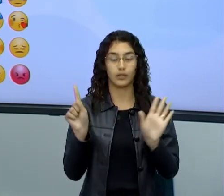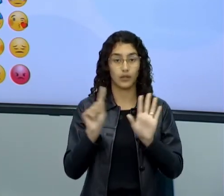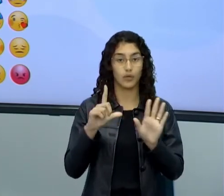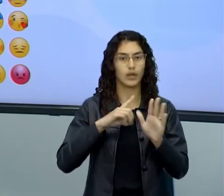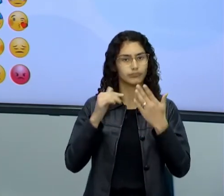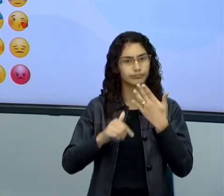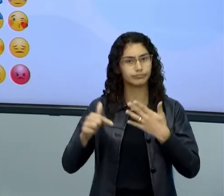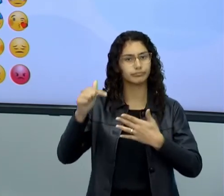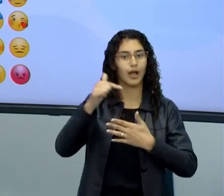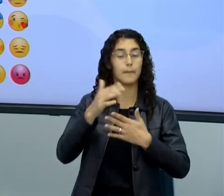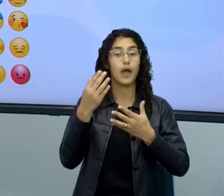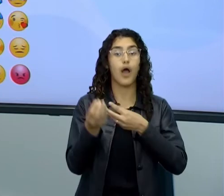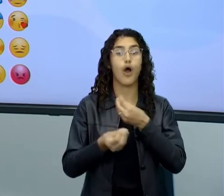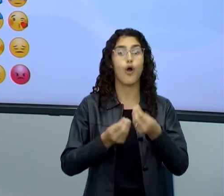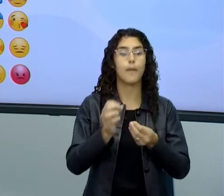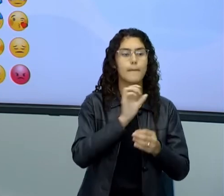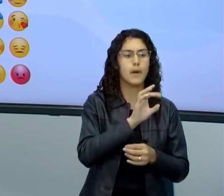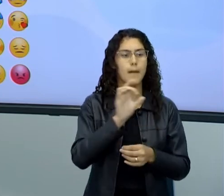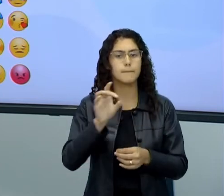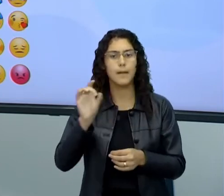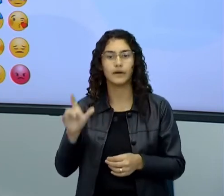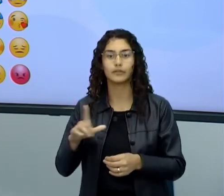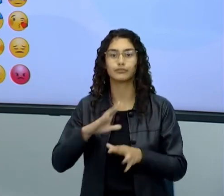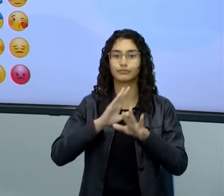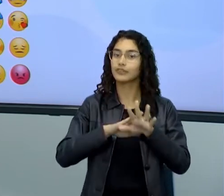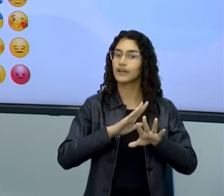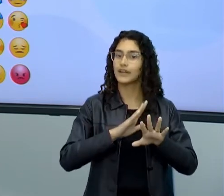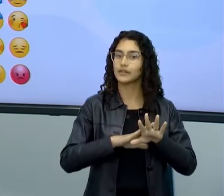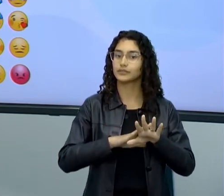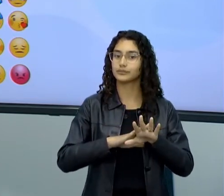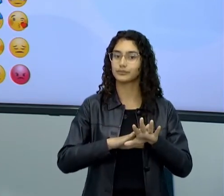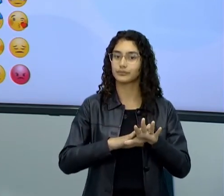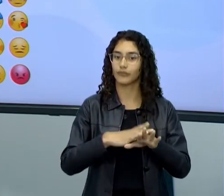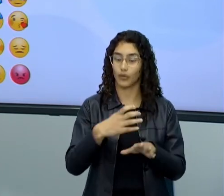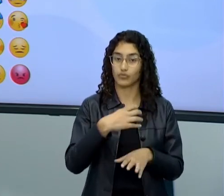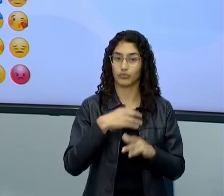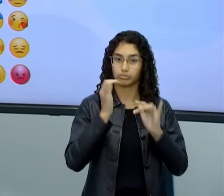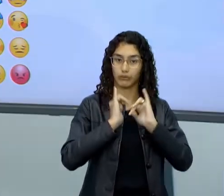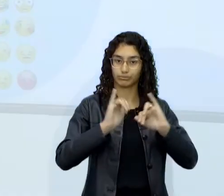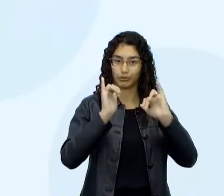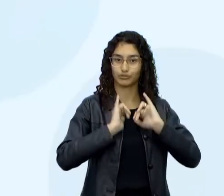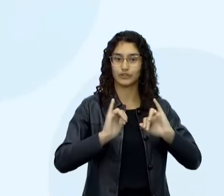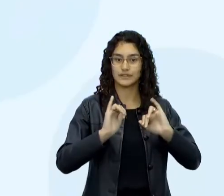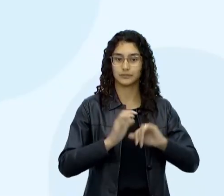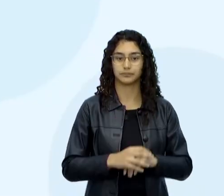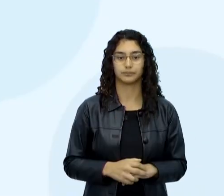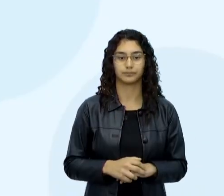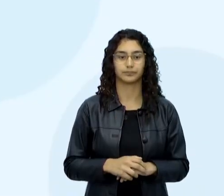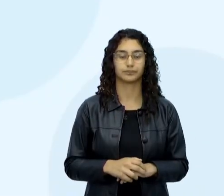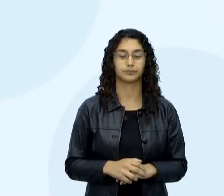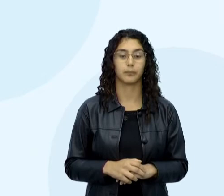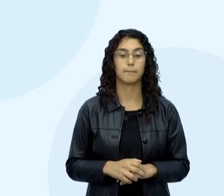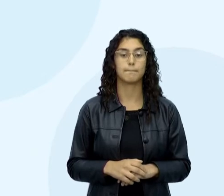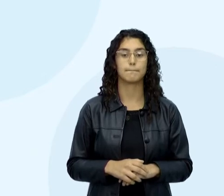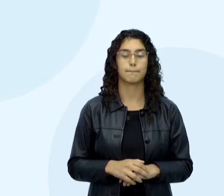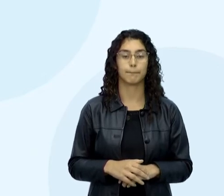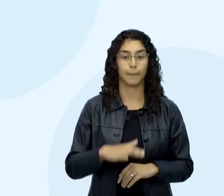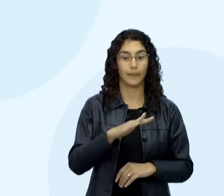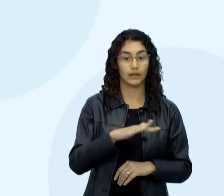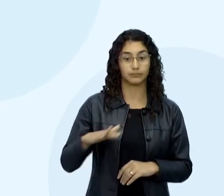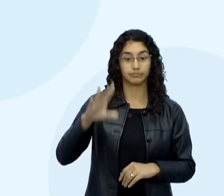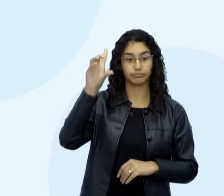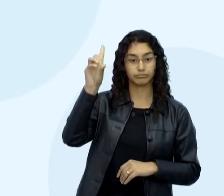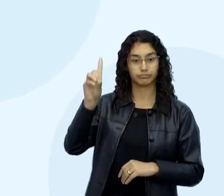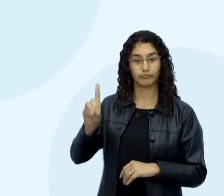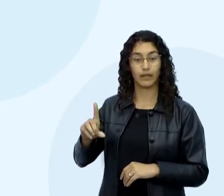Mas a ideia é ver como é que cada um desses canais está tratando a notícia. Aqui é mais um. Olha só. Crianças com